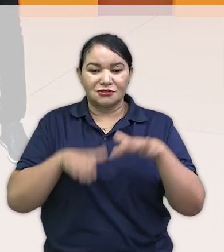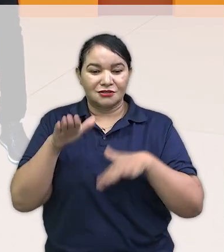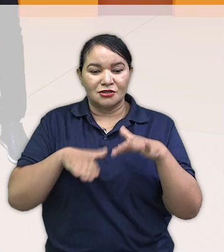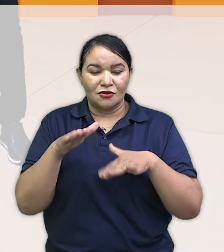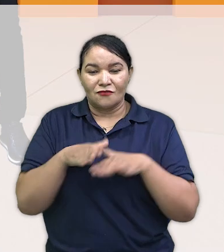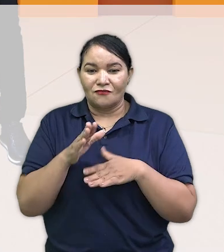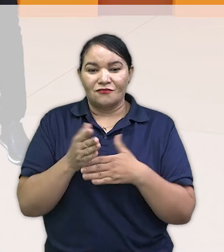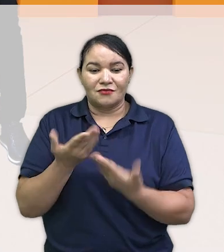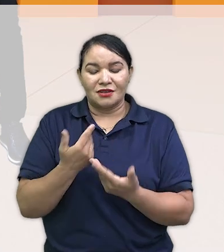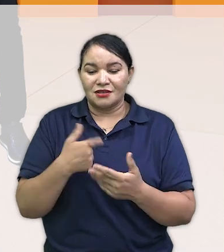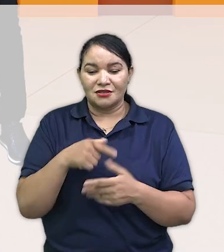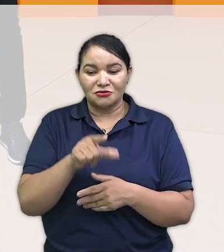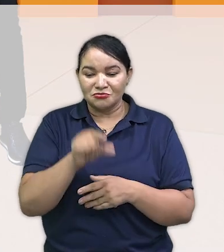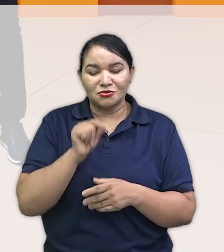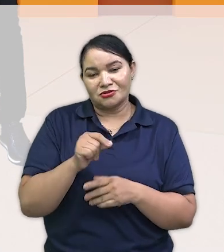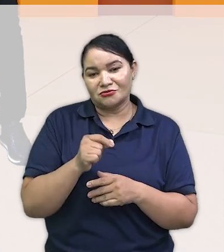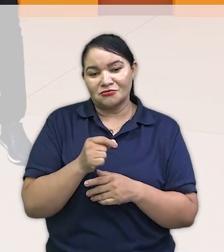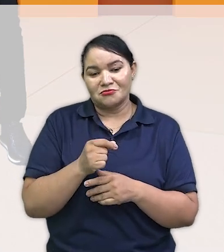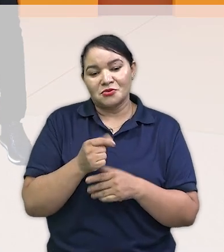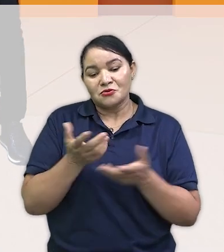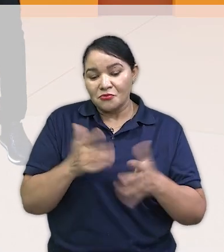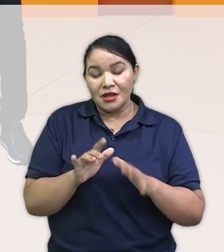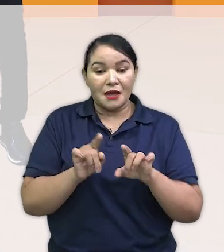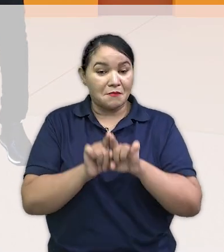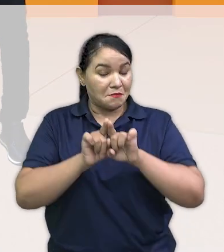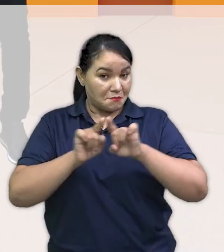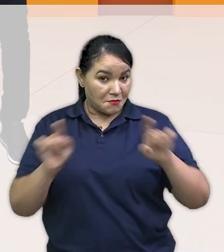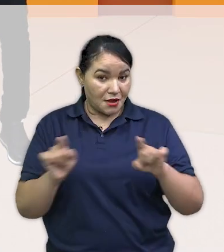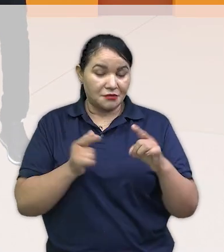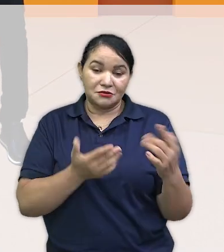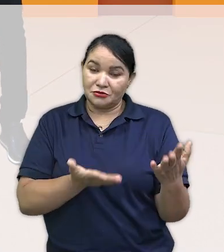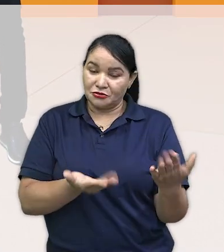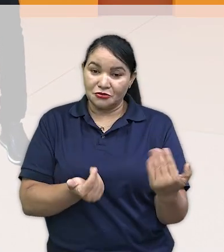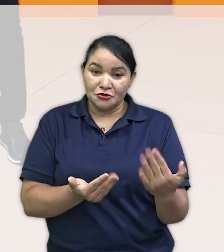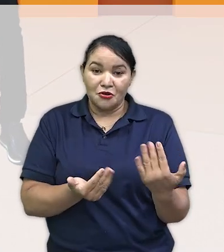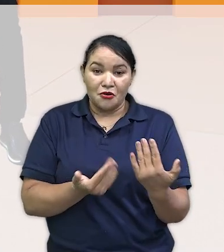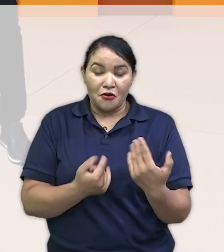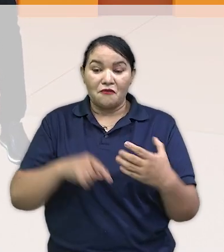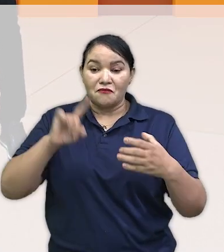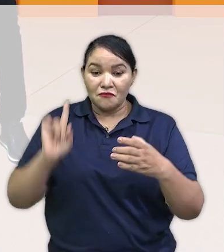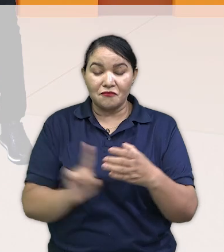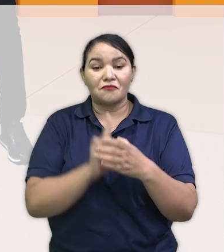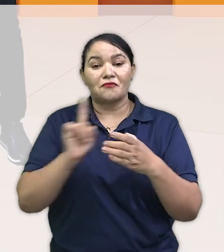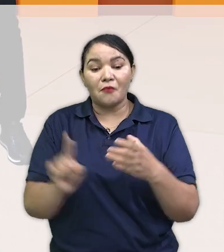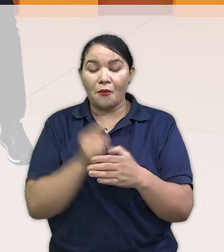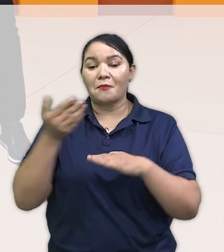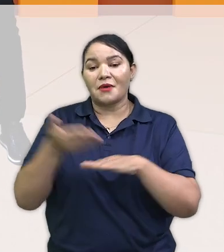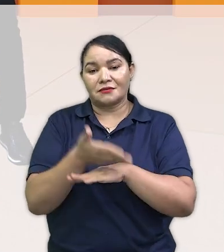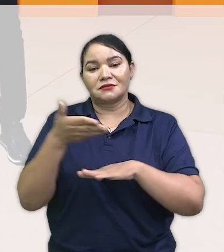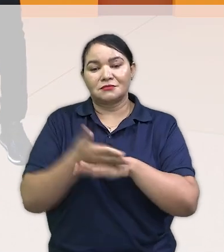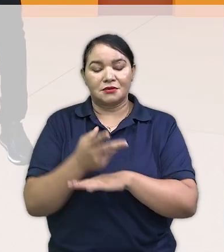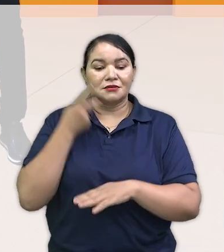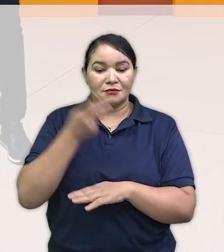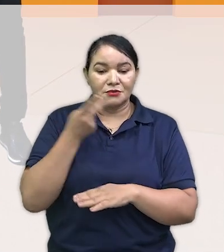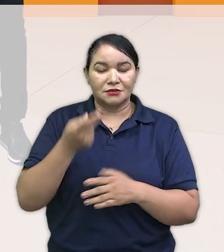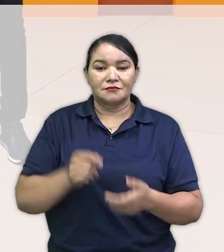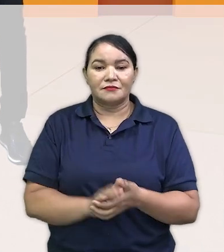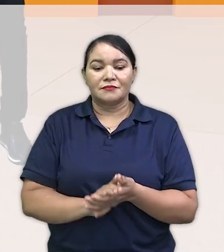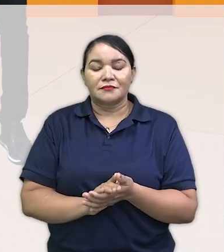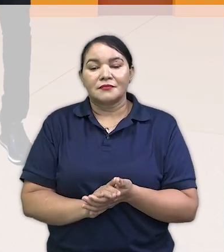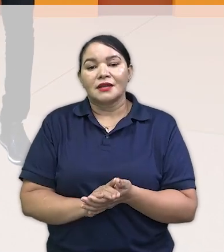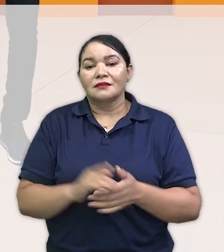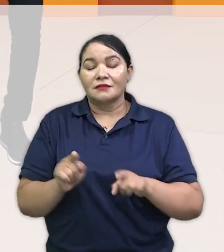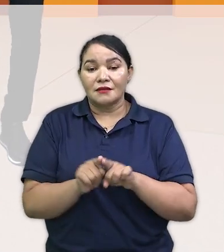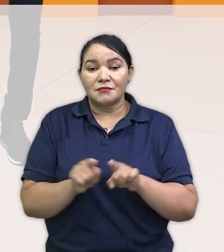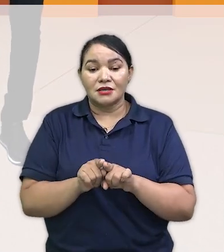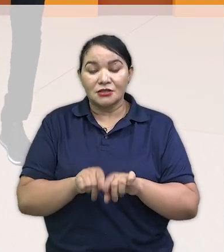sido eleitos, né? Verdade também, mas é o jovem se engajando aí. A pluralidade de